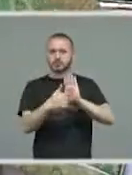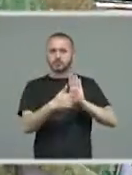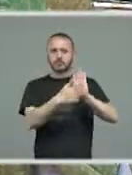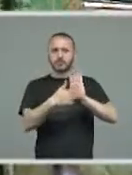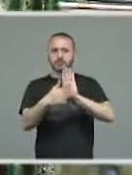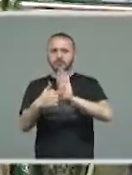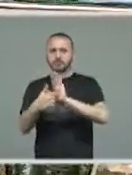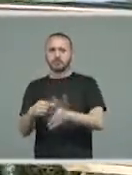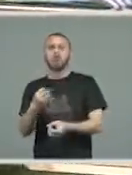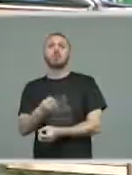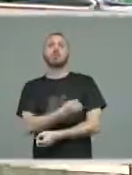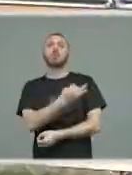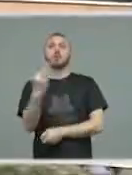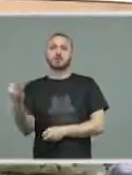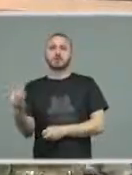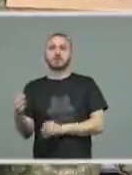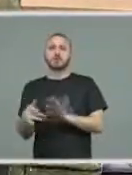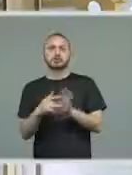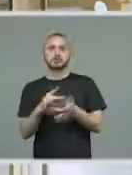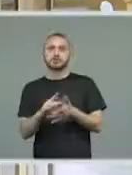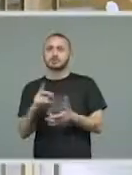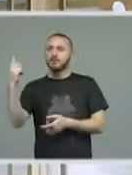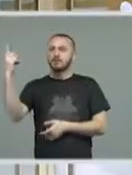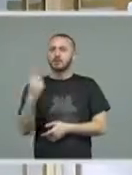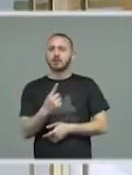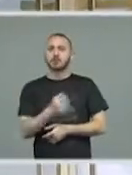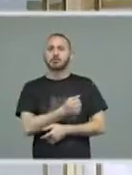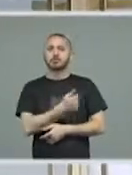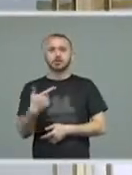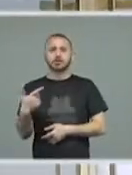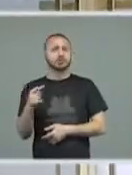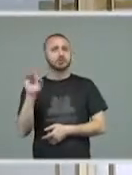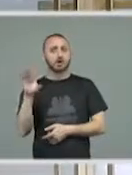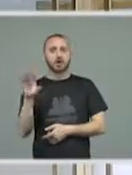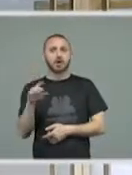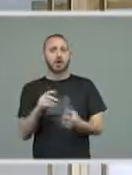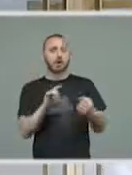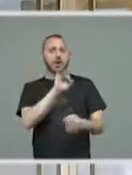aparições Jesus teve? 12 no mínimo, para cada um dos apóstolos.